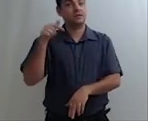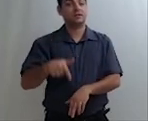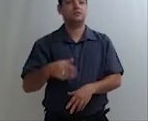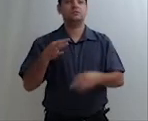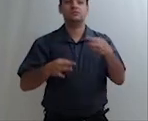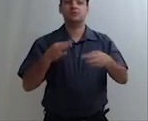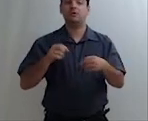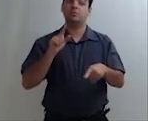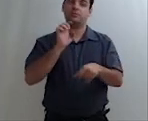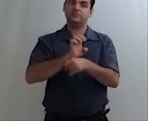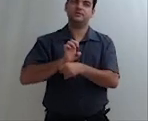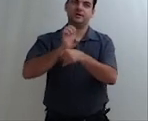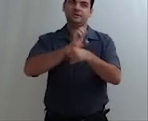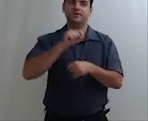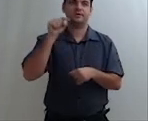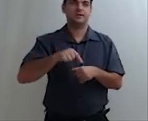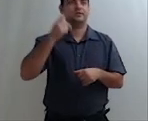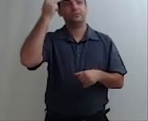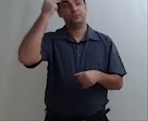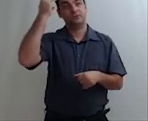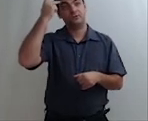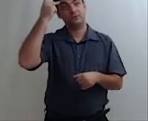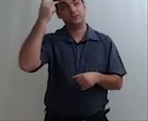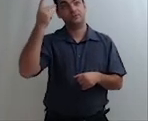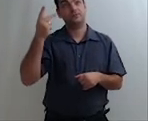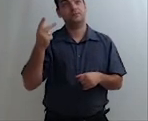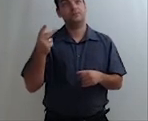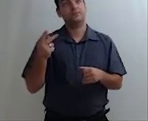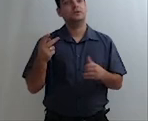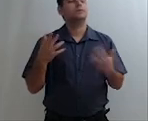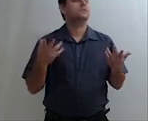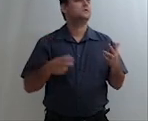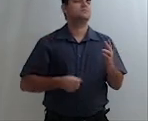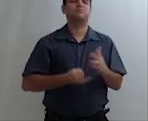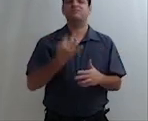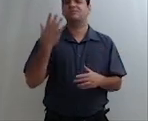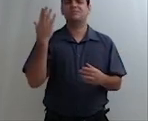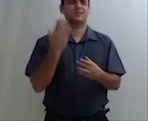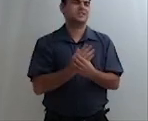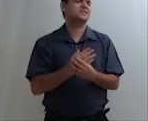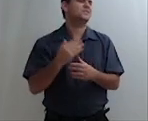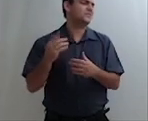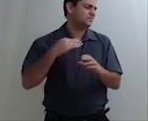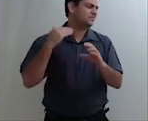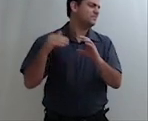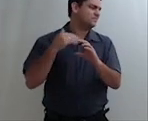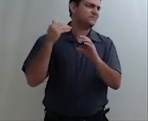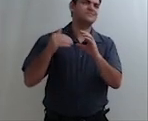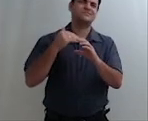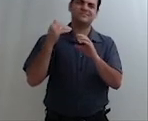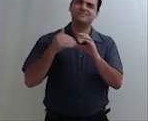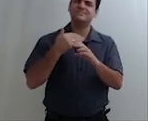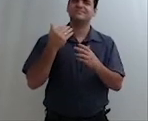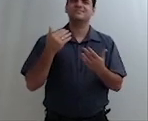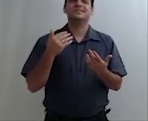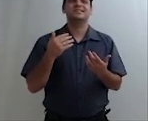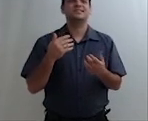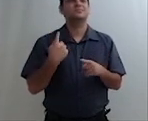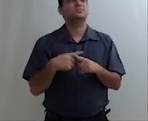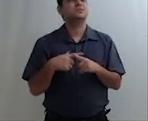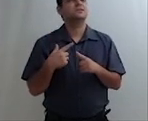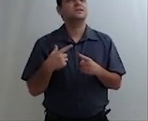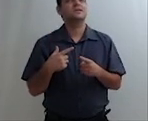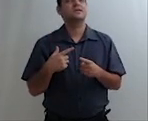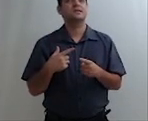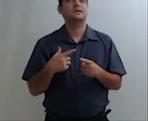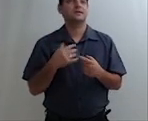meu estado do Estado de São Paulo mas é uma constante que se acredite que nos casos eh de de crimes